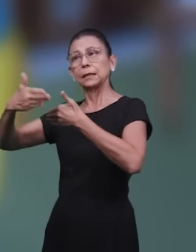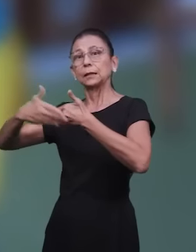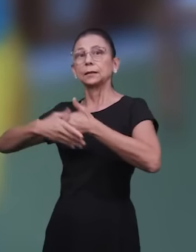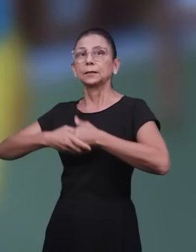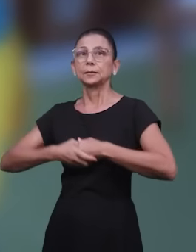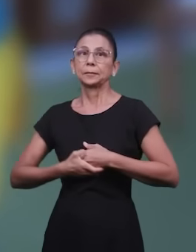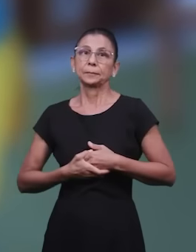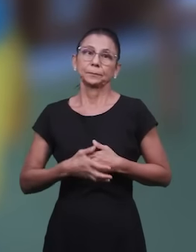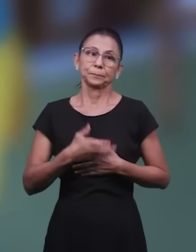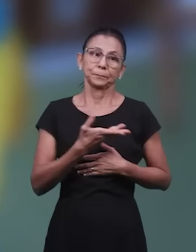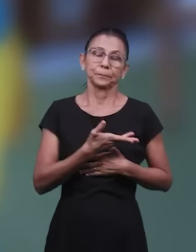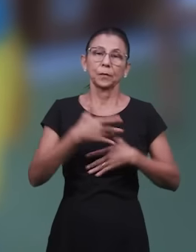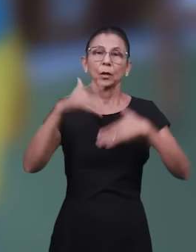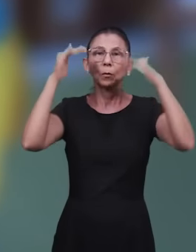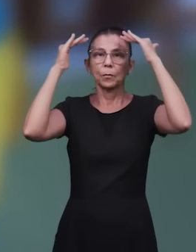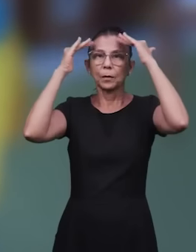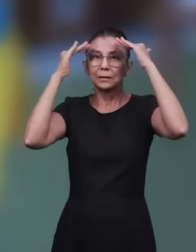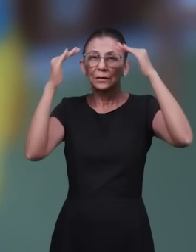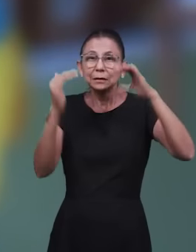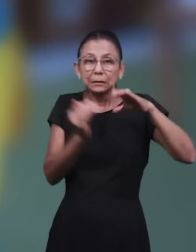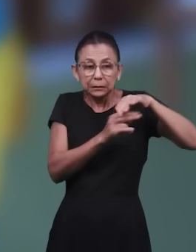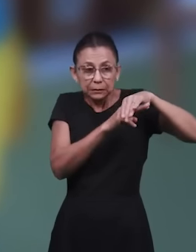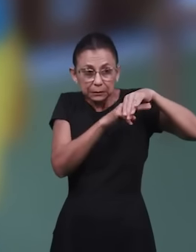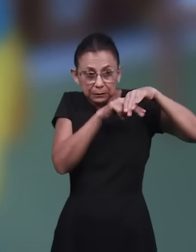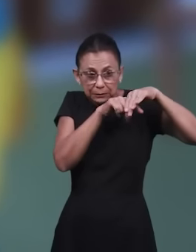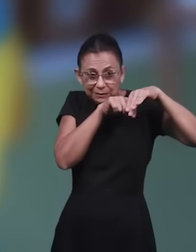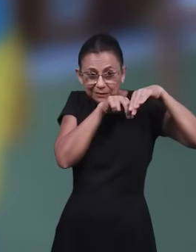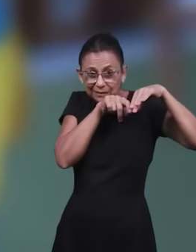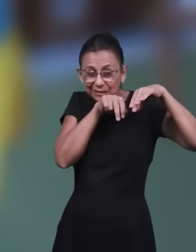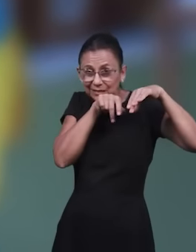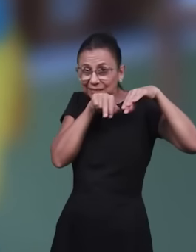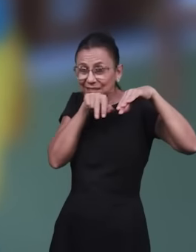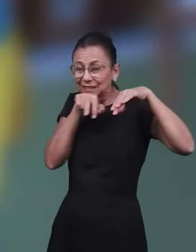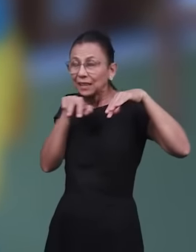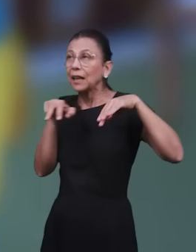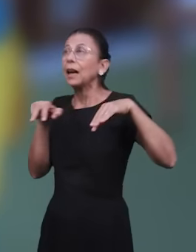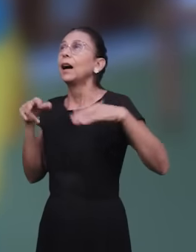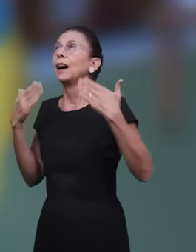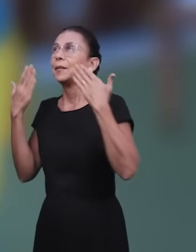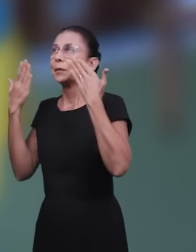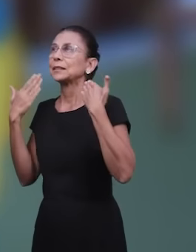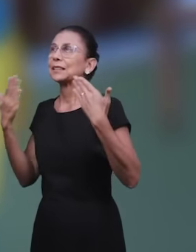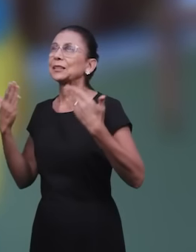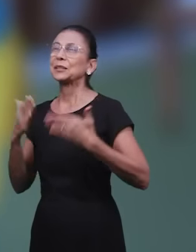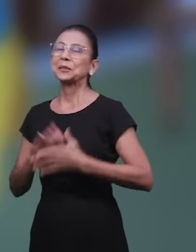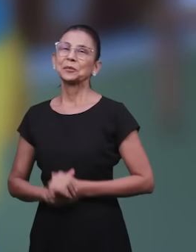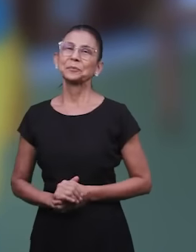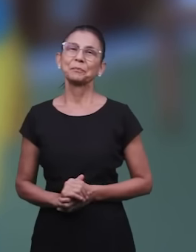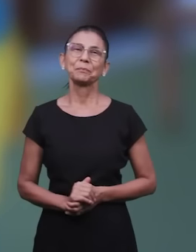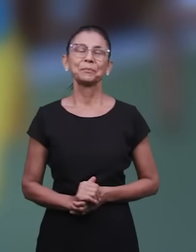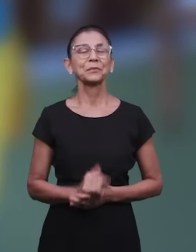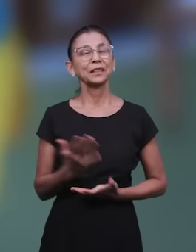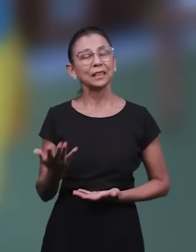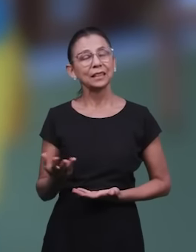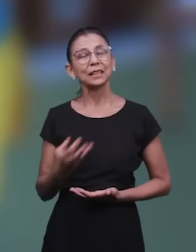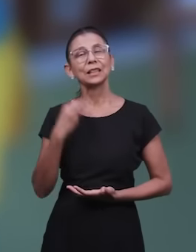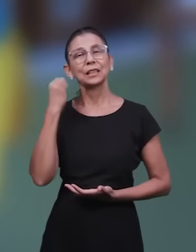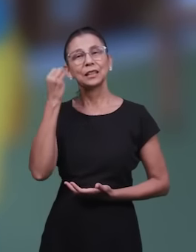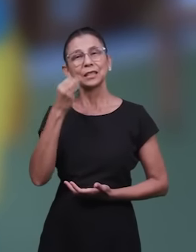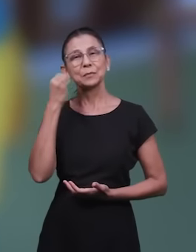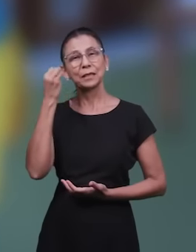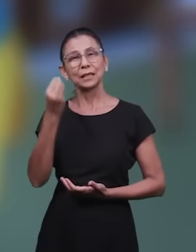do Senhor. E Elias, como era obediente, ele saiu dali e ainda viveu muitas experiências